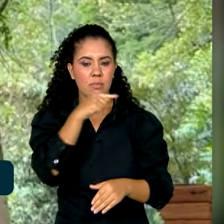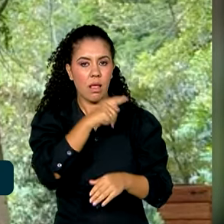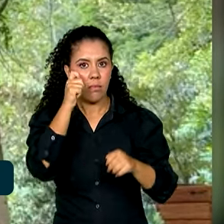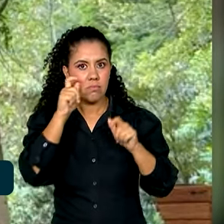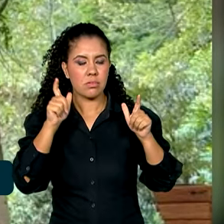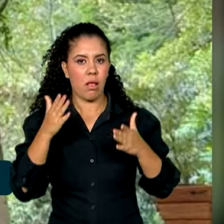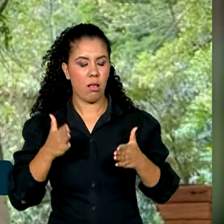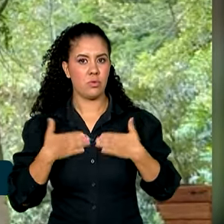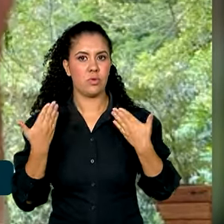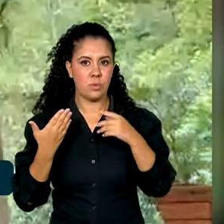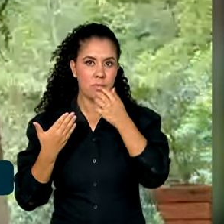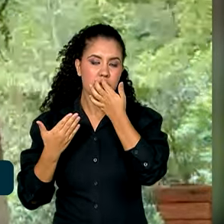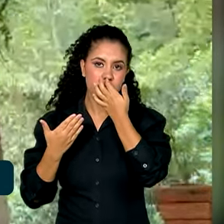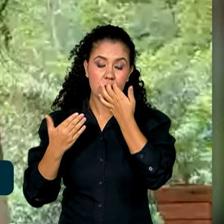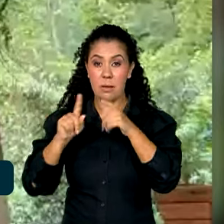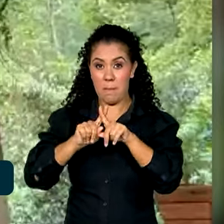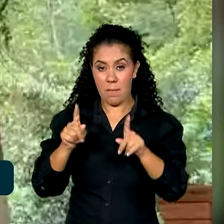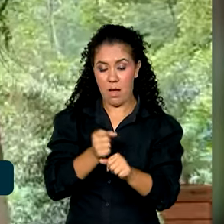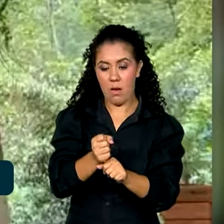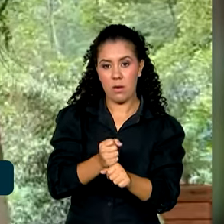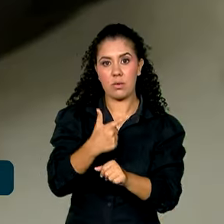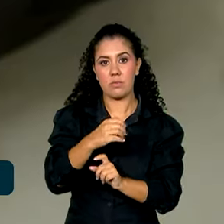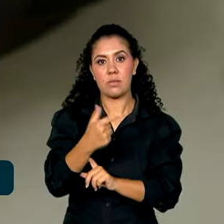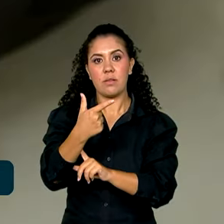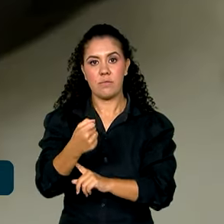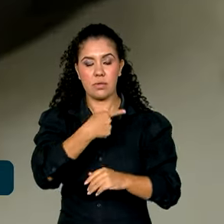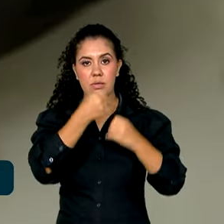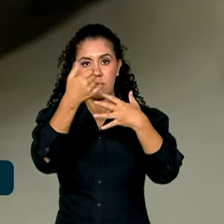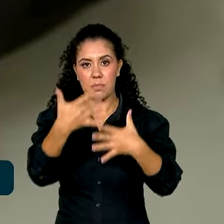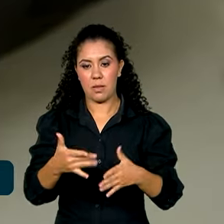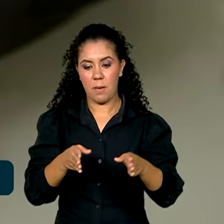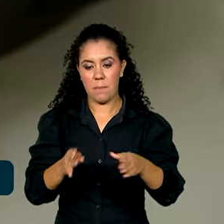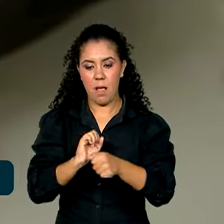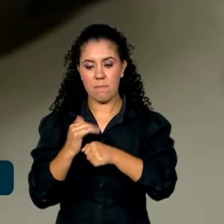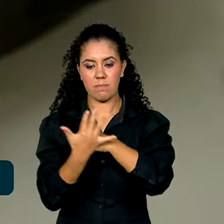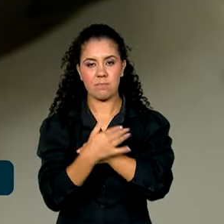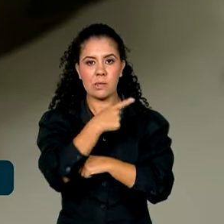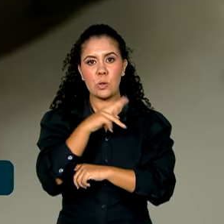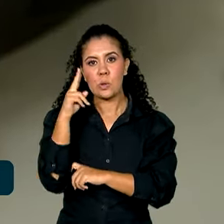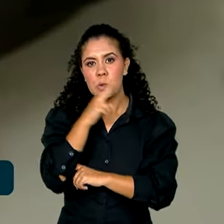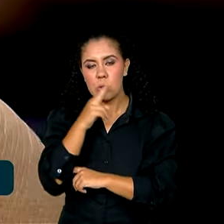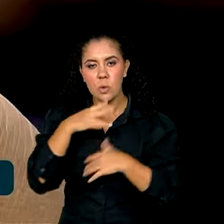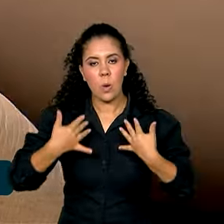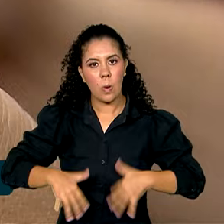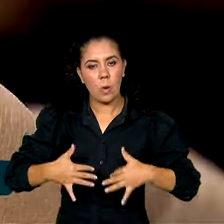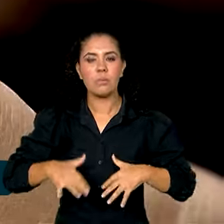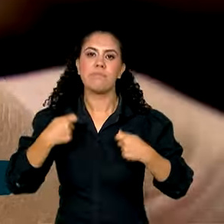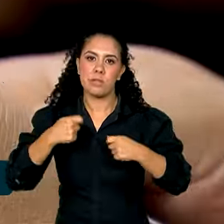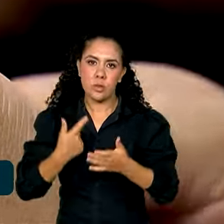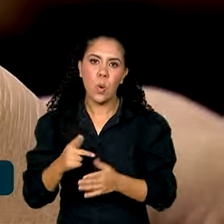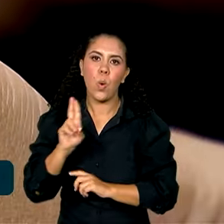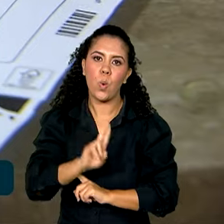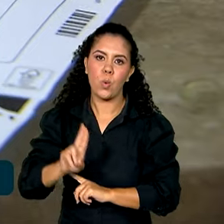usar o crédito rotativo mas em 2020 durante a pandemia Kaká teve uma emergência e precisou utilizar a modalidade quando fez